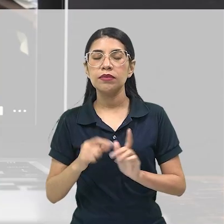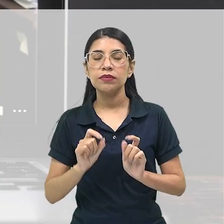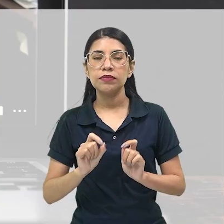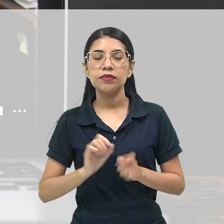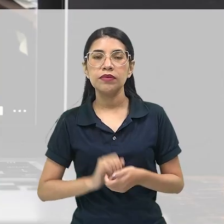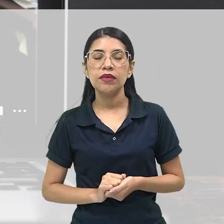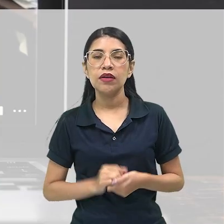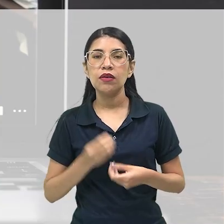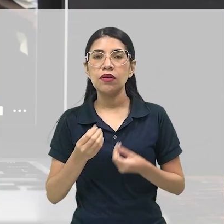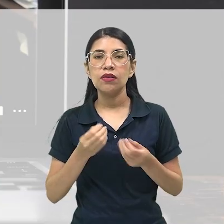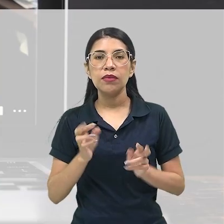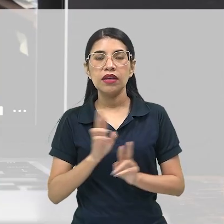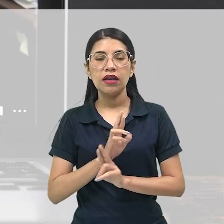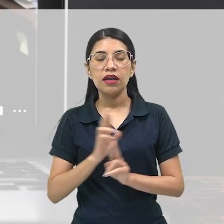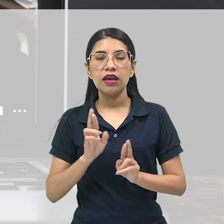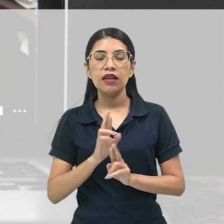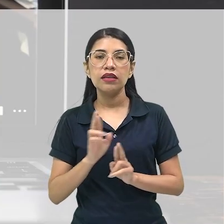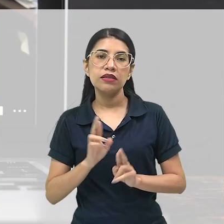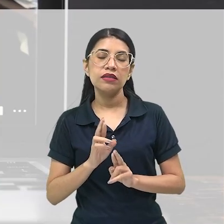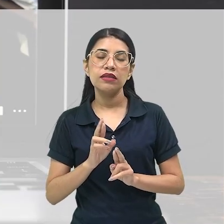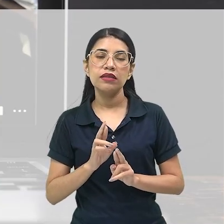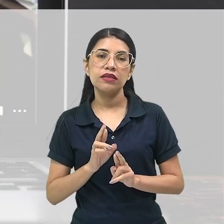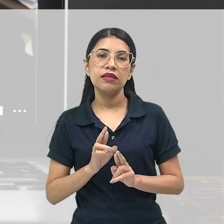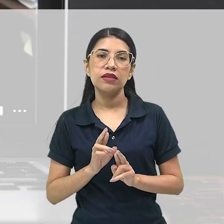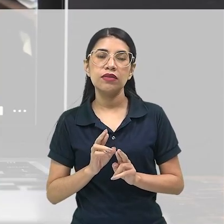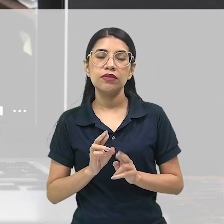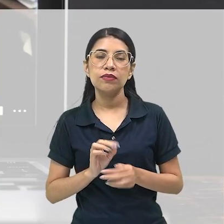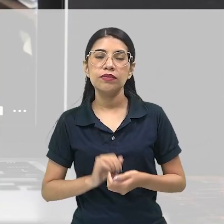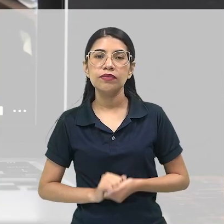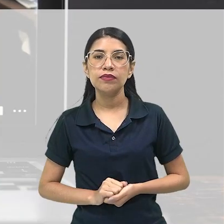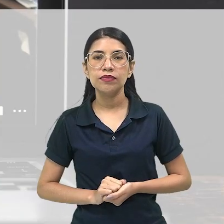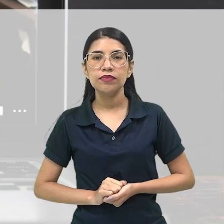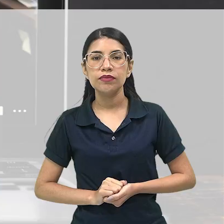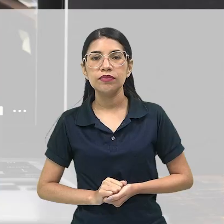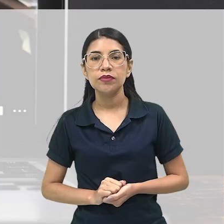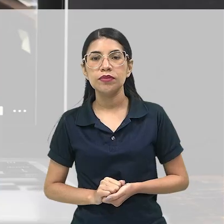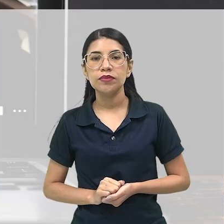da relação completa dessas